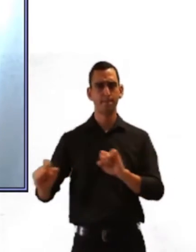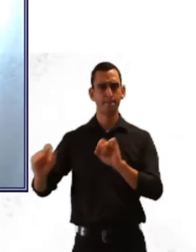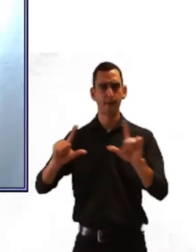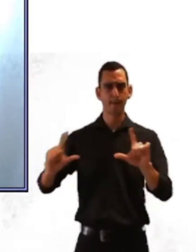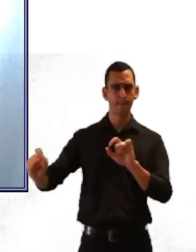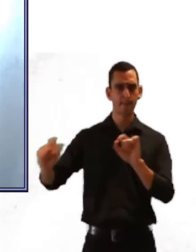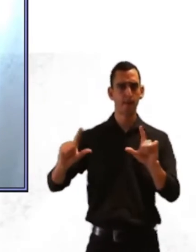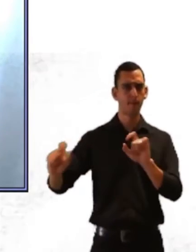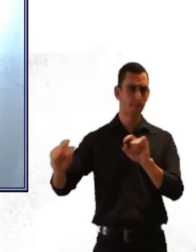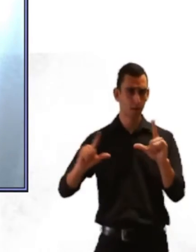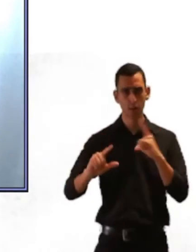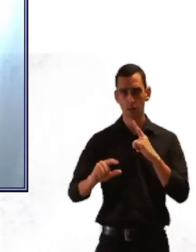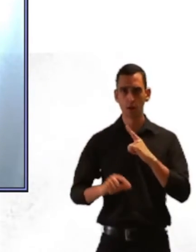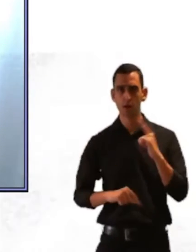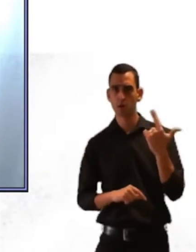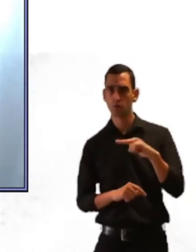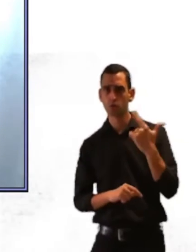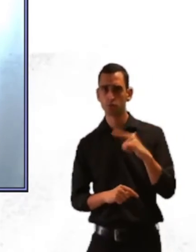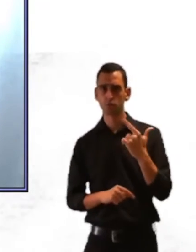slides?